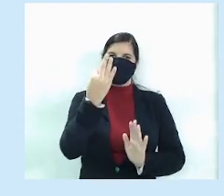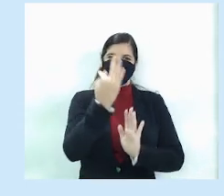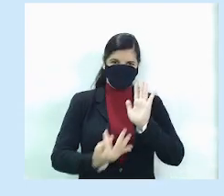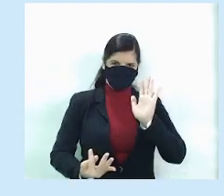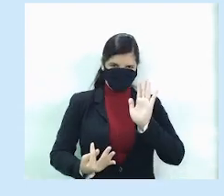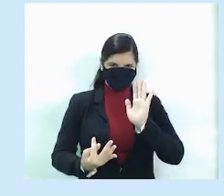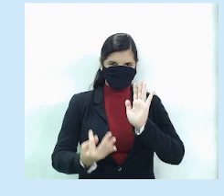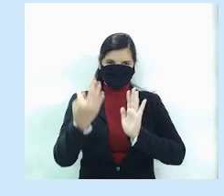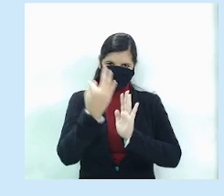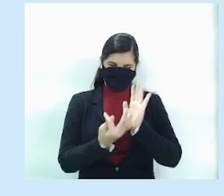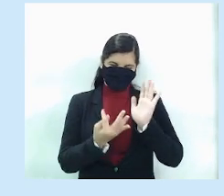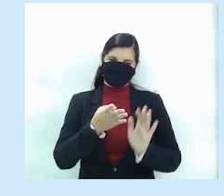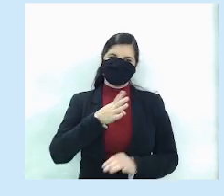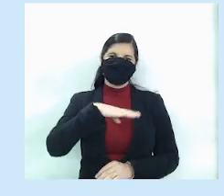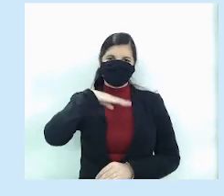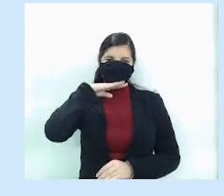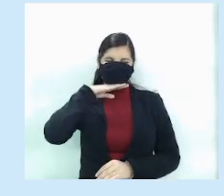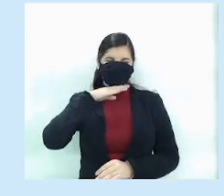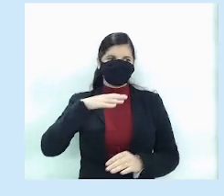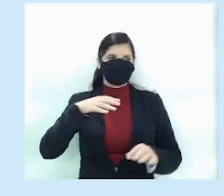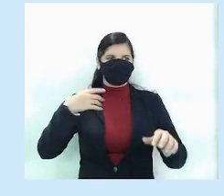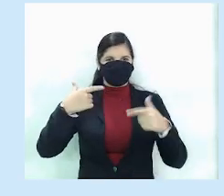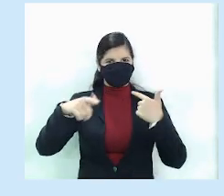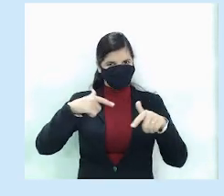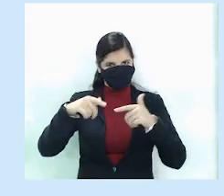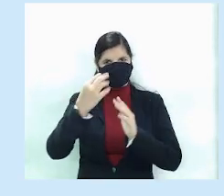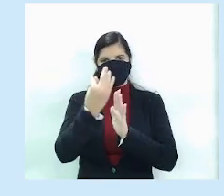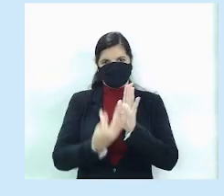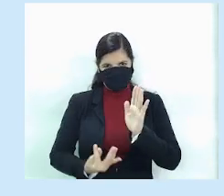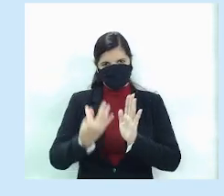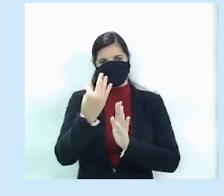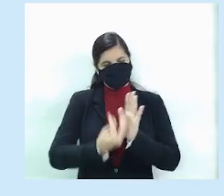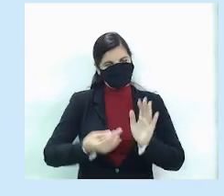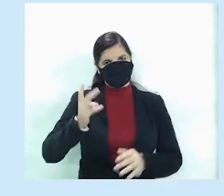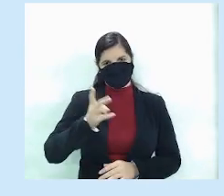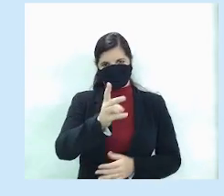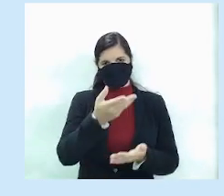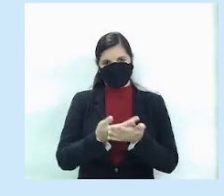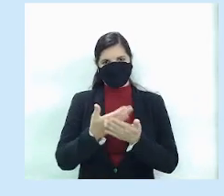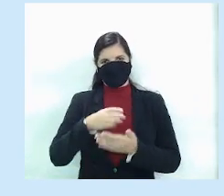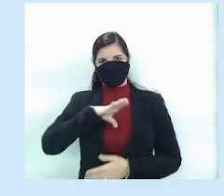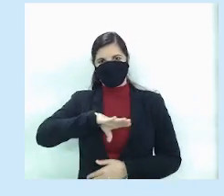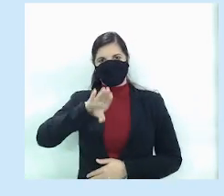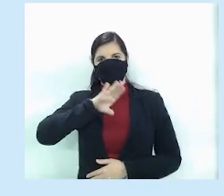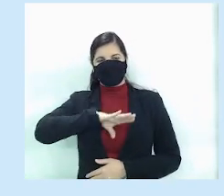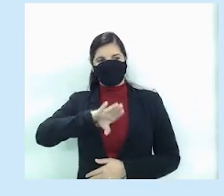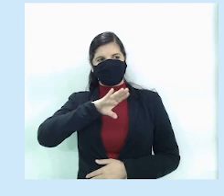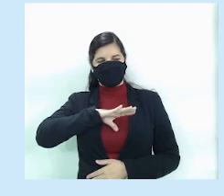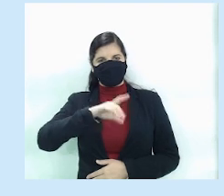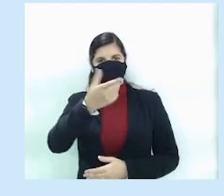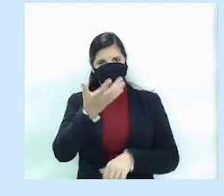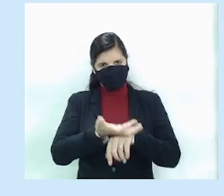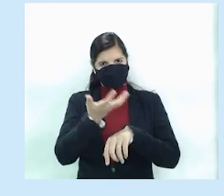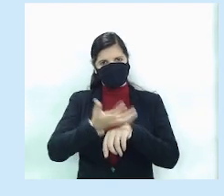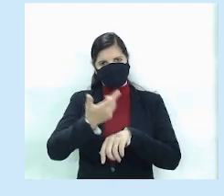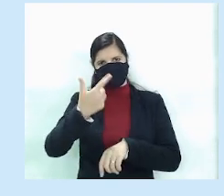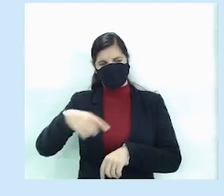ouvido falar, né? Vocês trabalham com texto durante as aulas de língua portuguesa e também das outras